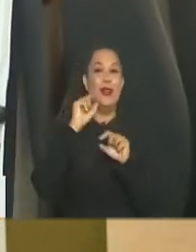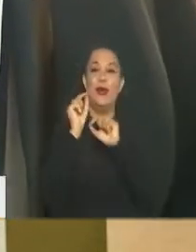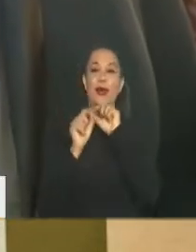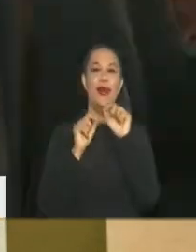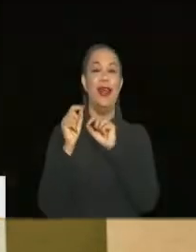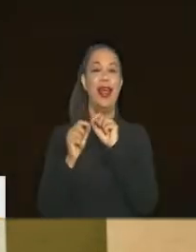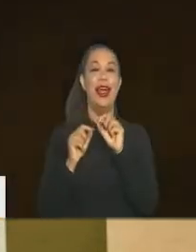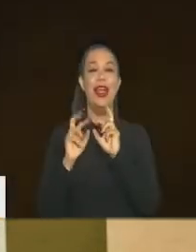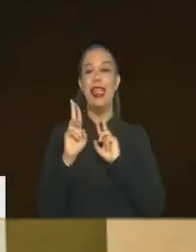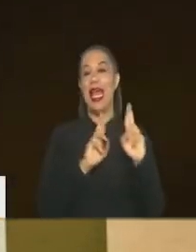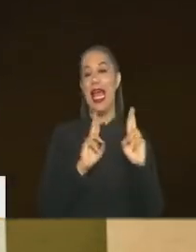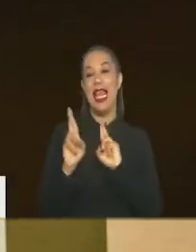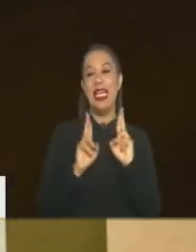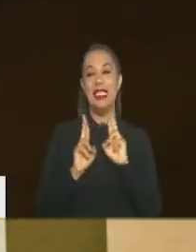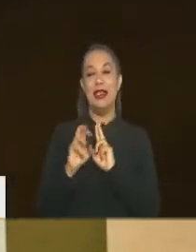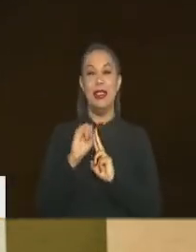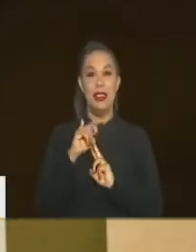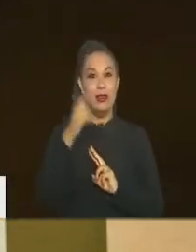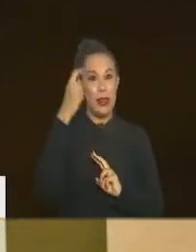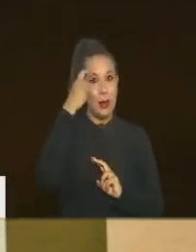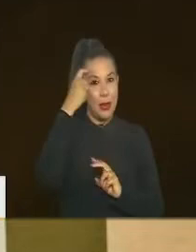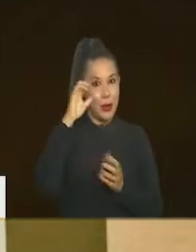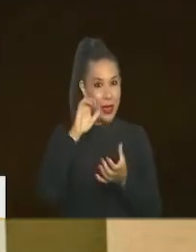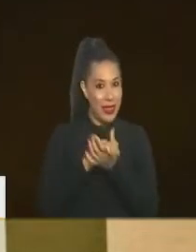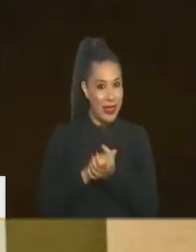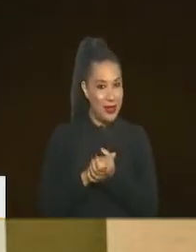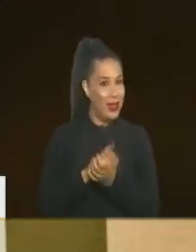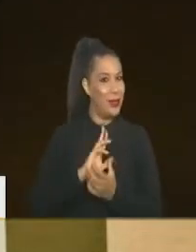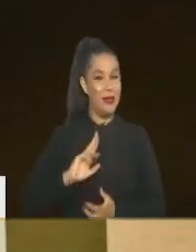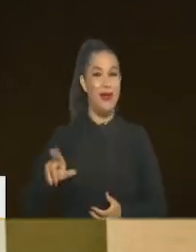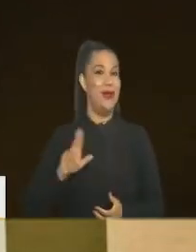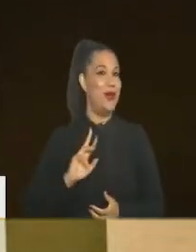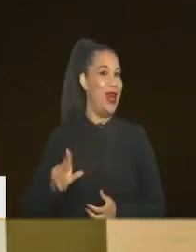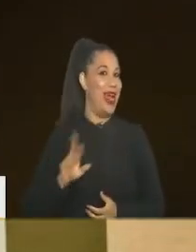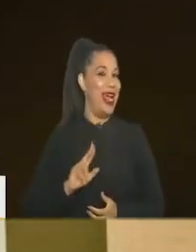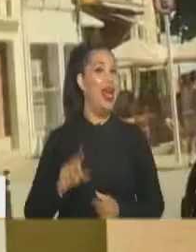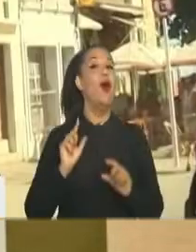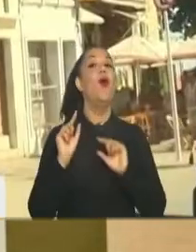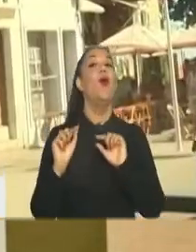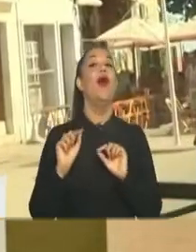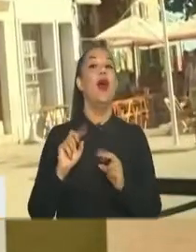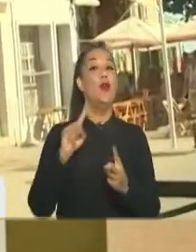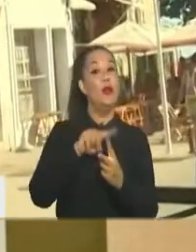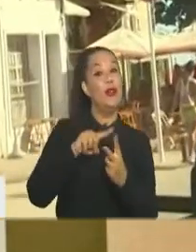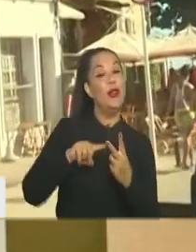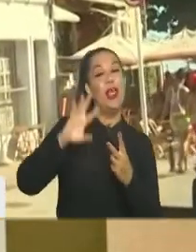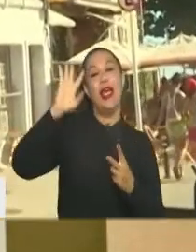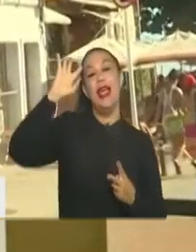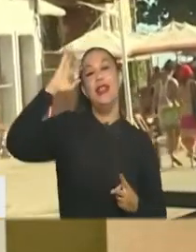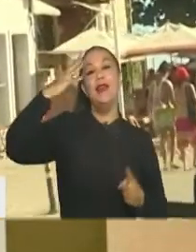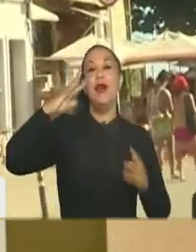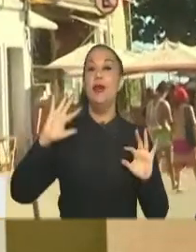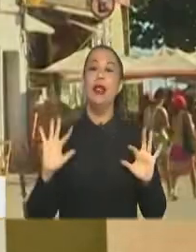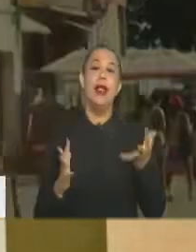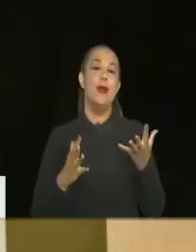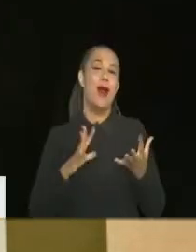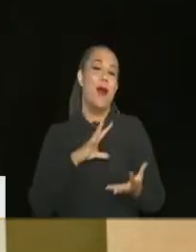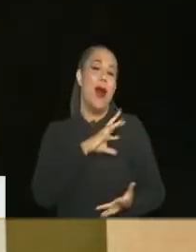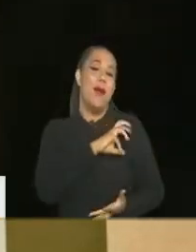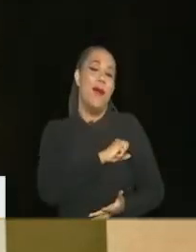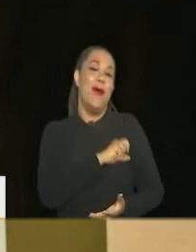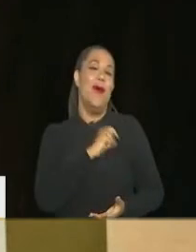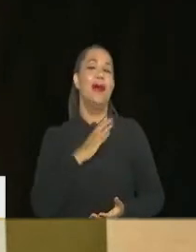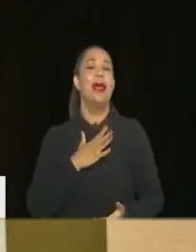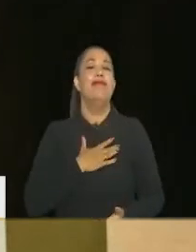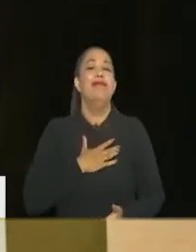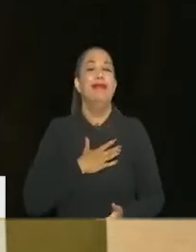países aqui da América do Sul. Mas o detalhe diferente é que eles vão fazer tudo isso dentro de uma Kombi, que inclusive